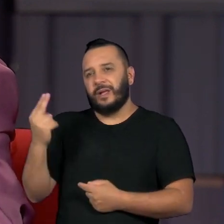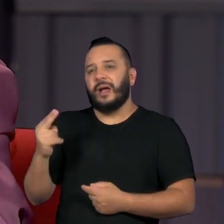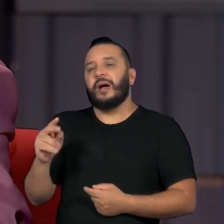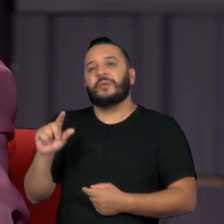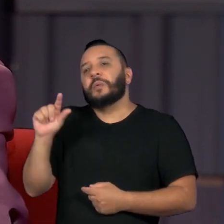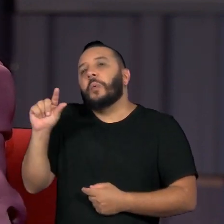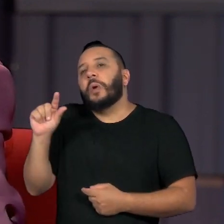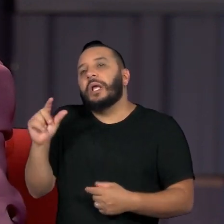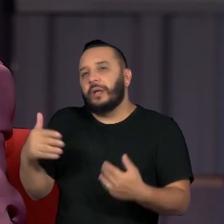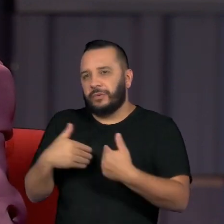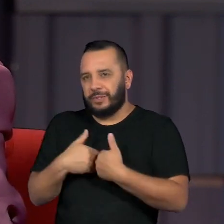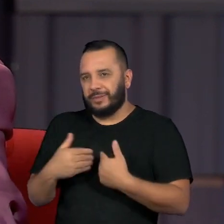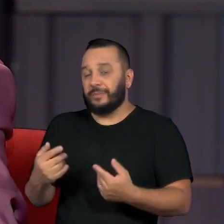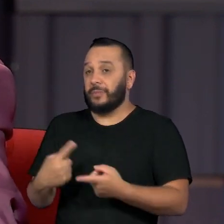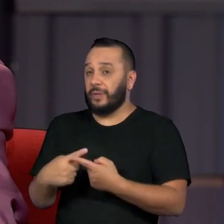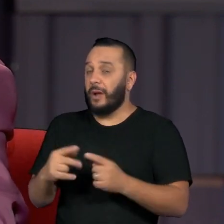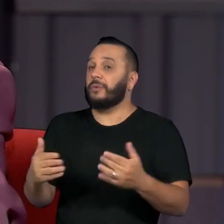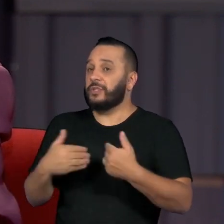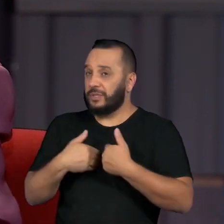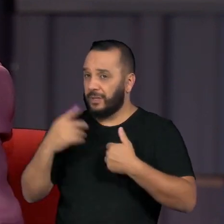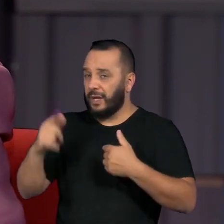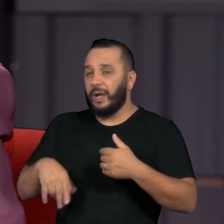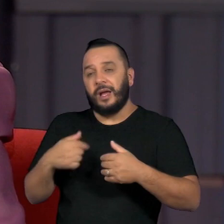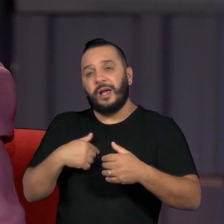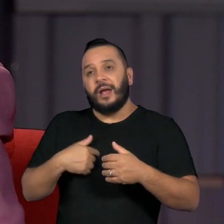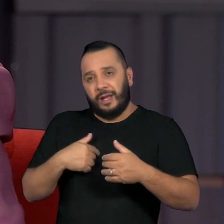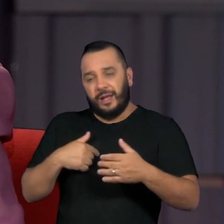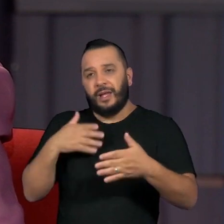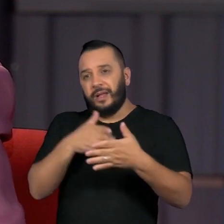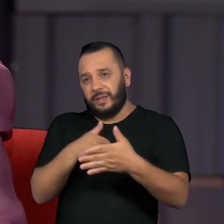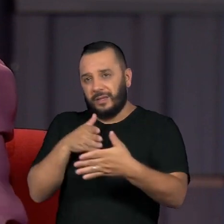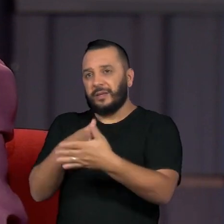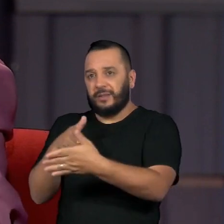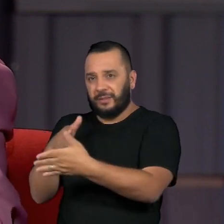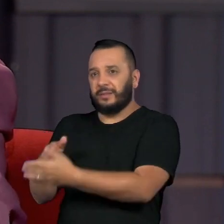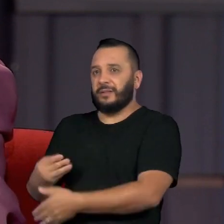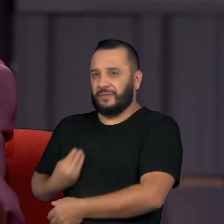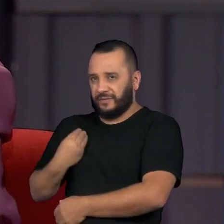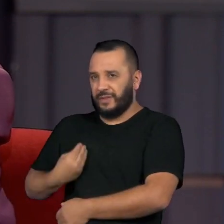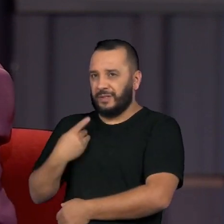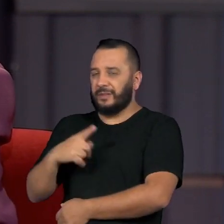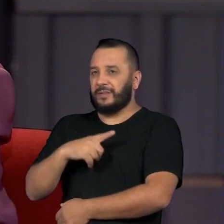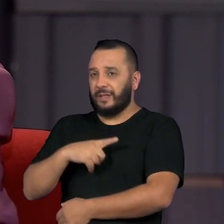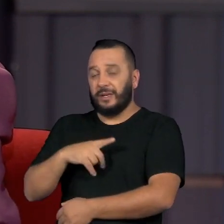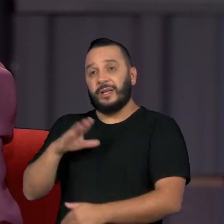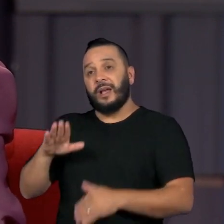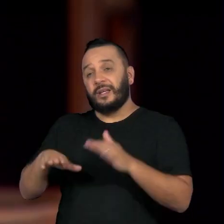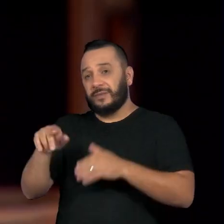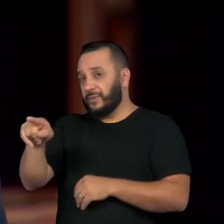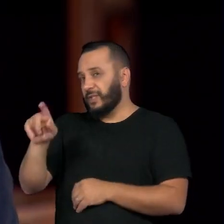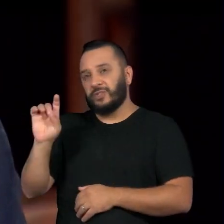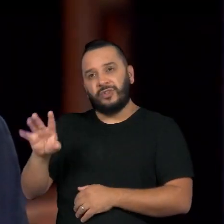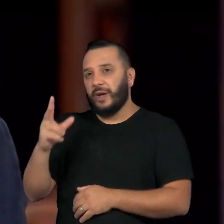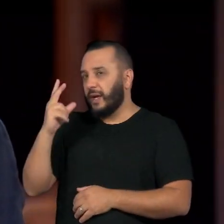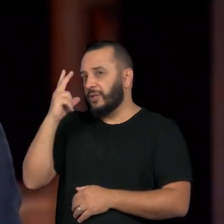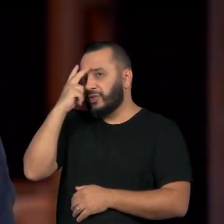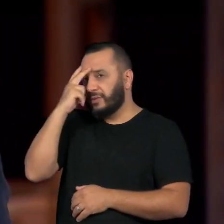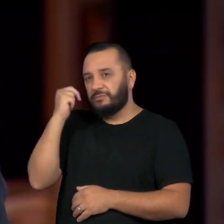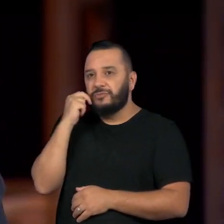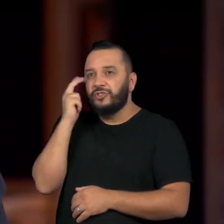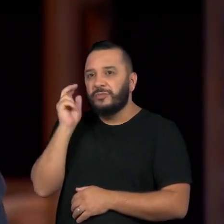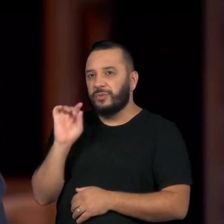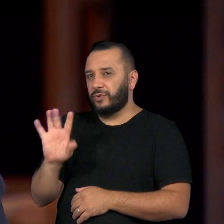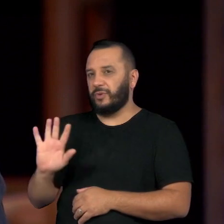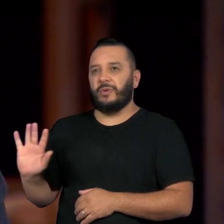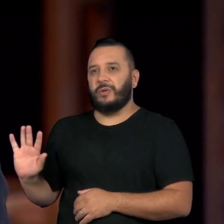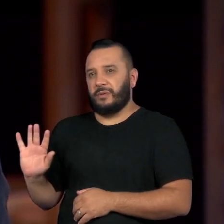O autismo ele é complexo, ele tem uma série de limitações na nossa vida. Você só é tímido às vezes, você só é antissocial, calma.